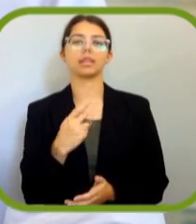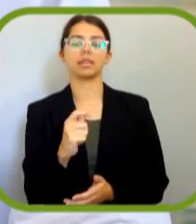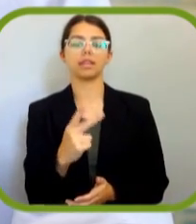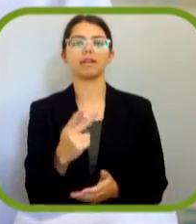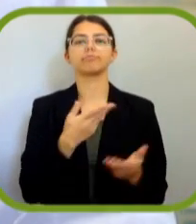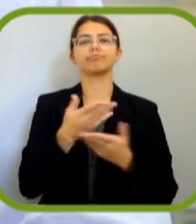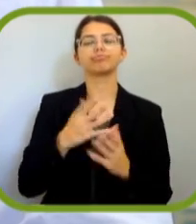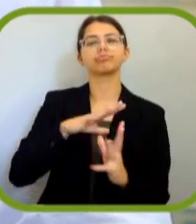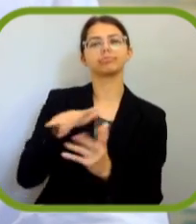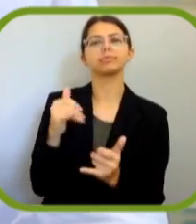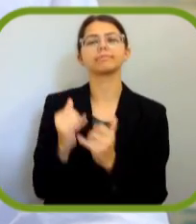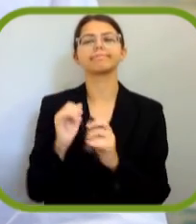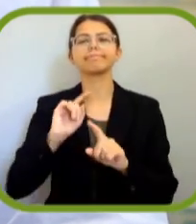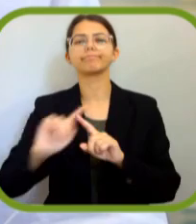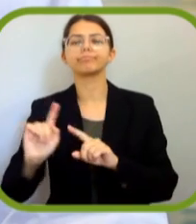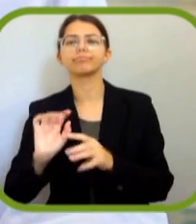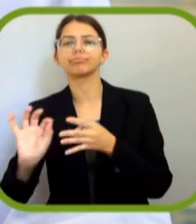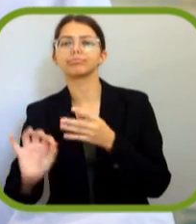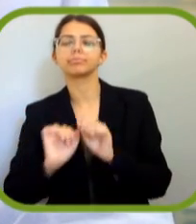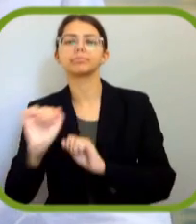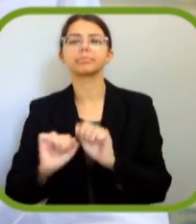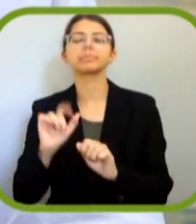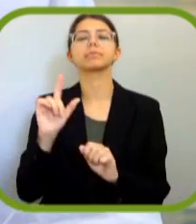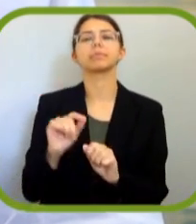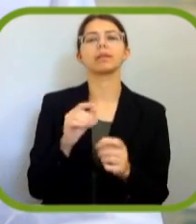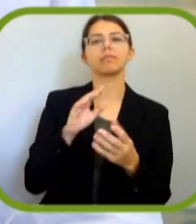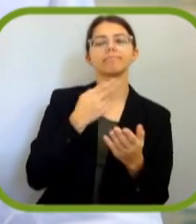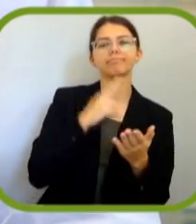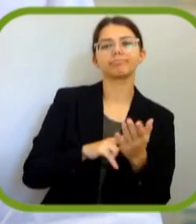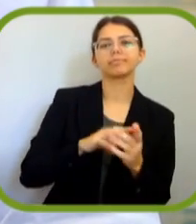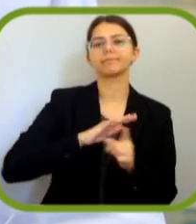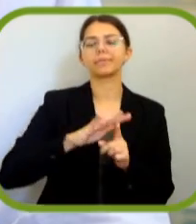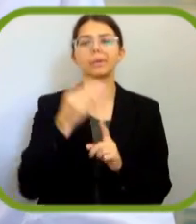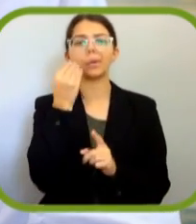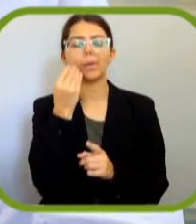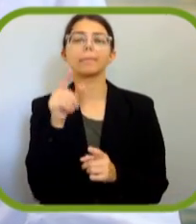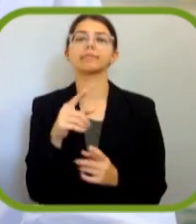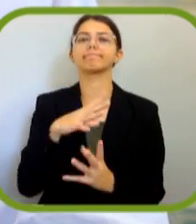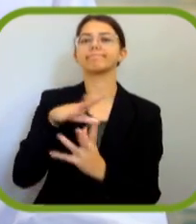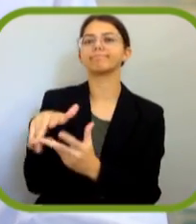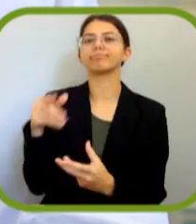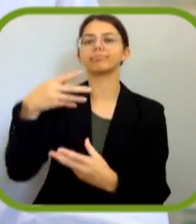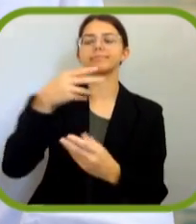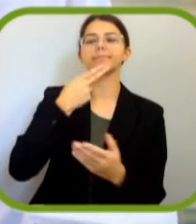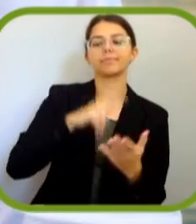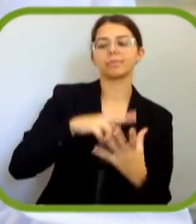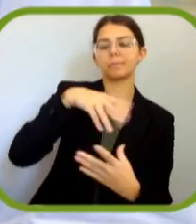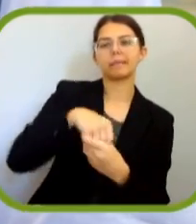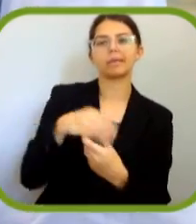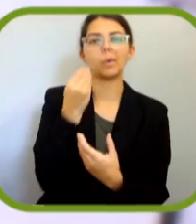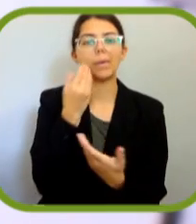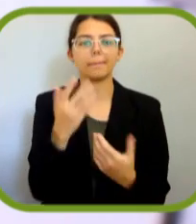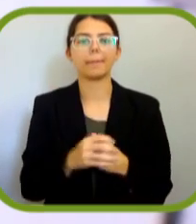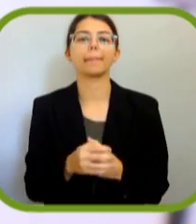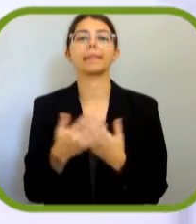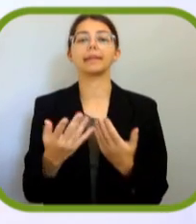Metaverso, a forma como se integra na sociedade e as mudanças que este espaço virtual poderá ter no mundo real.